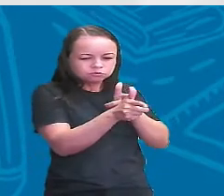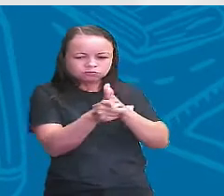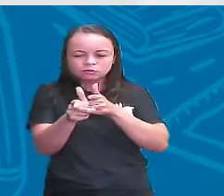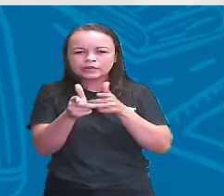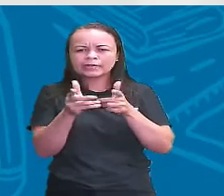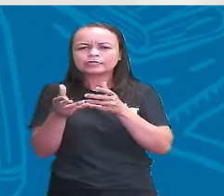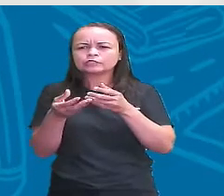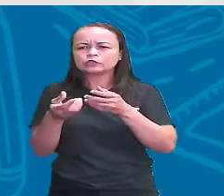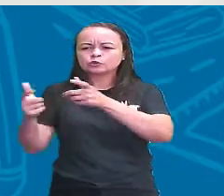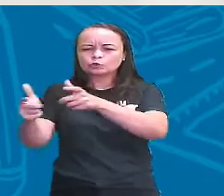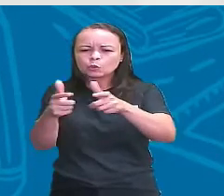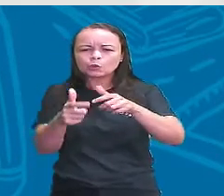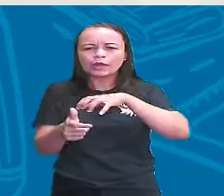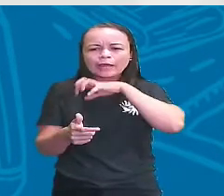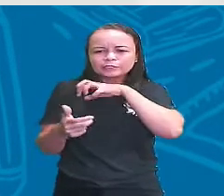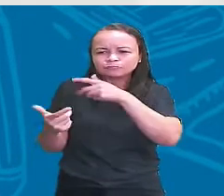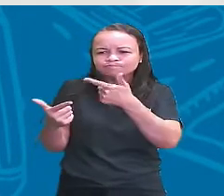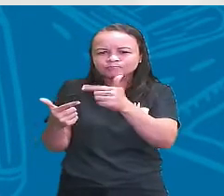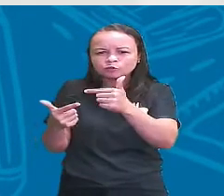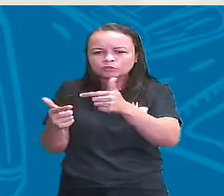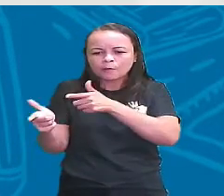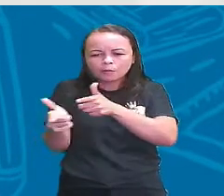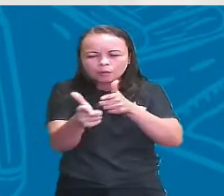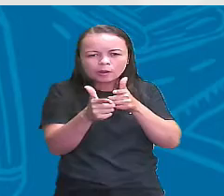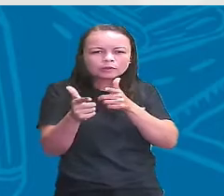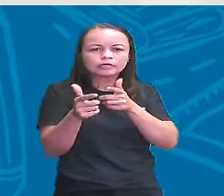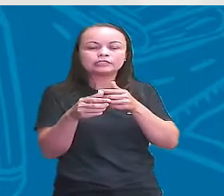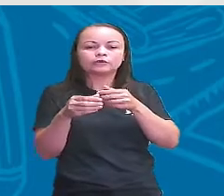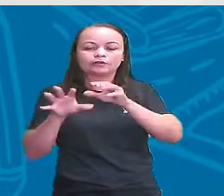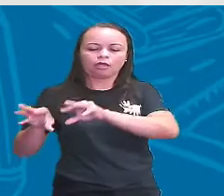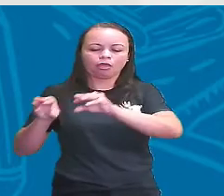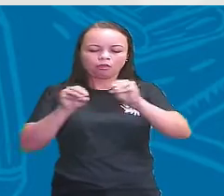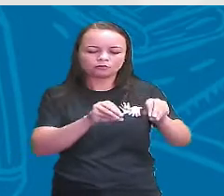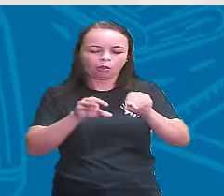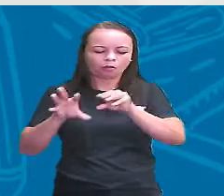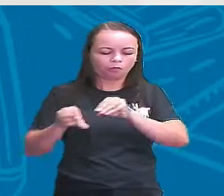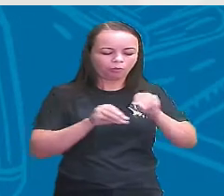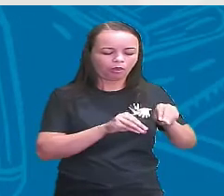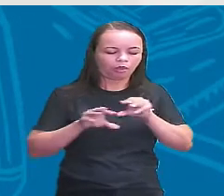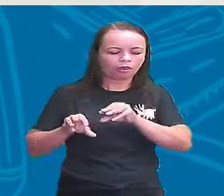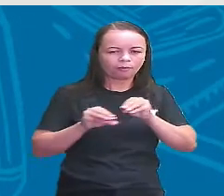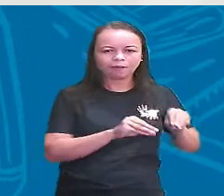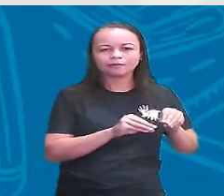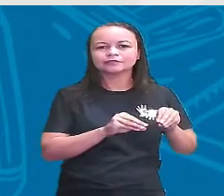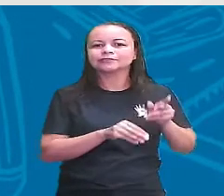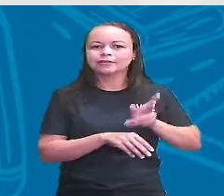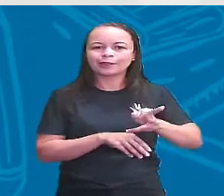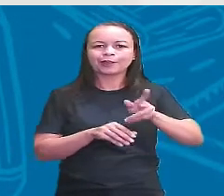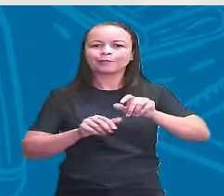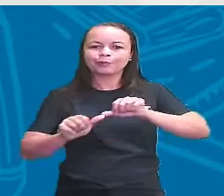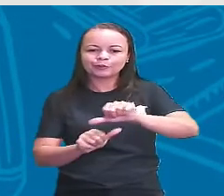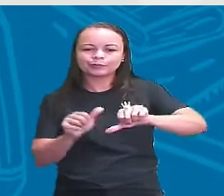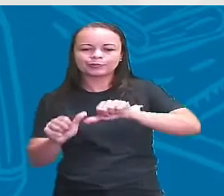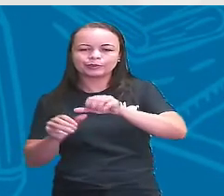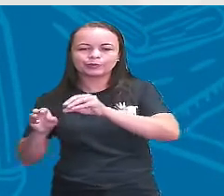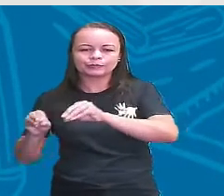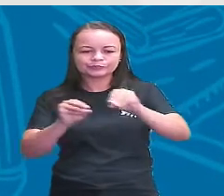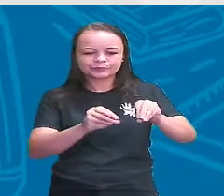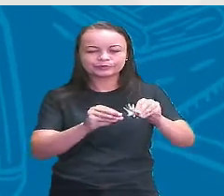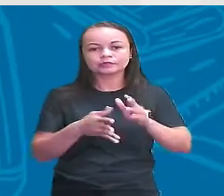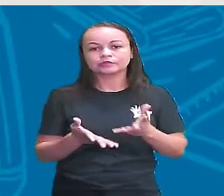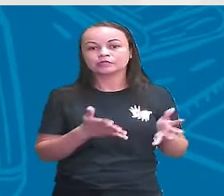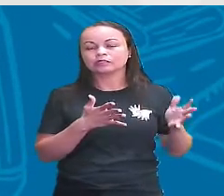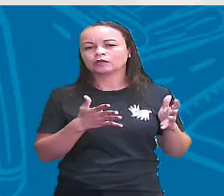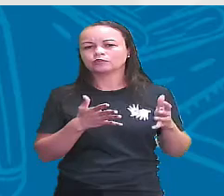ele ficava. Então, ele saía de um lugar para o outro, sempre procurando comida. Quando ele descobriu que ele poderia ter uma nova